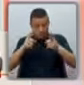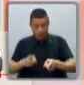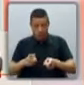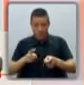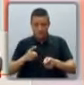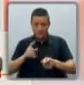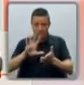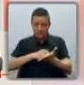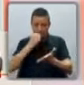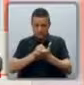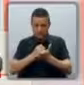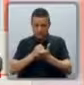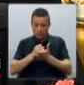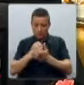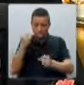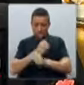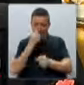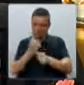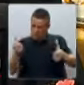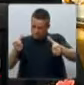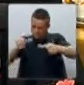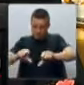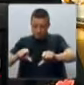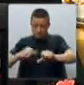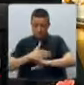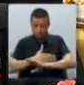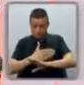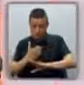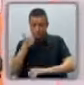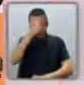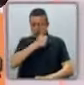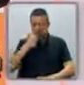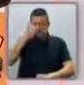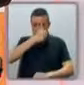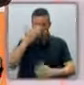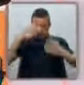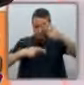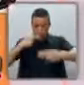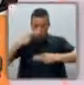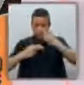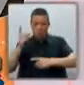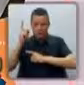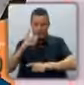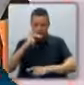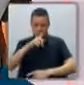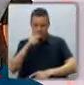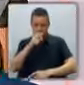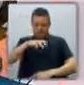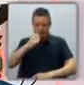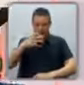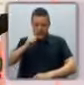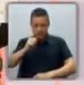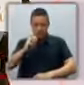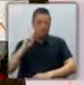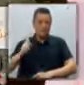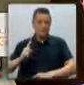está sempre a prestar um mau serviço. Com atraso no calendário, o jantar em Oliveira Dias Meis serviu para assinalar o Dia